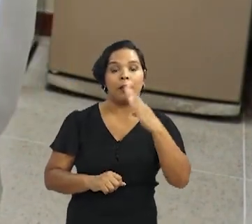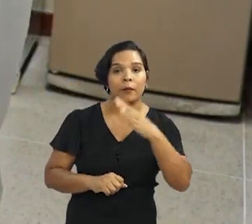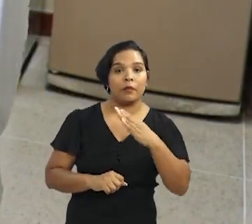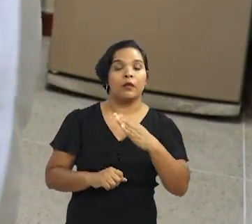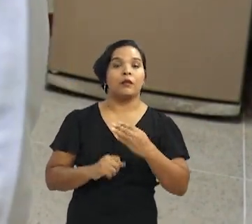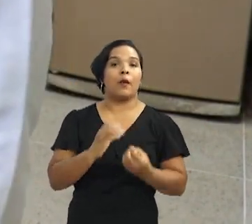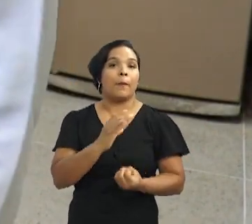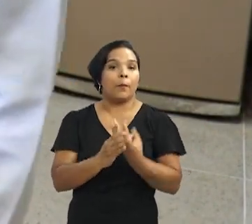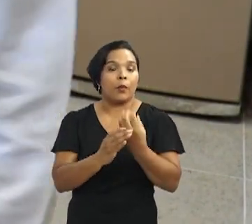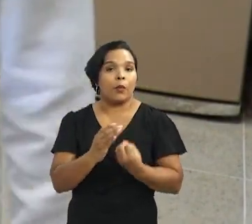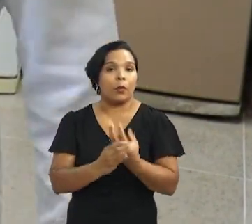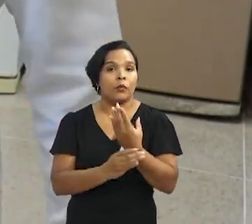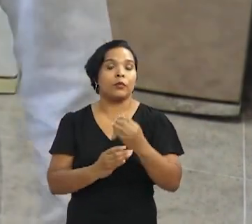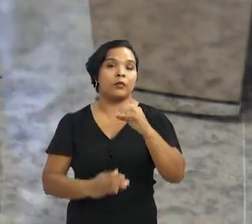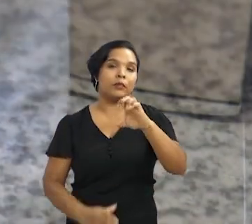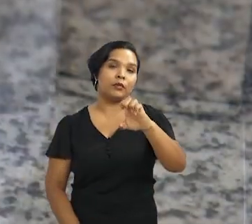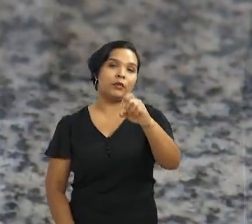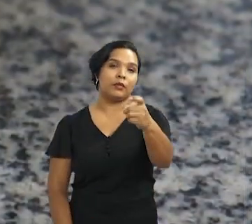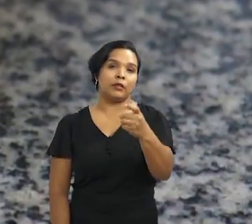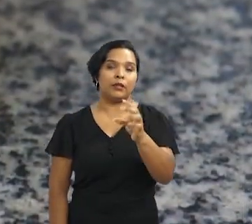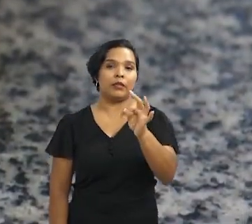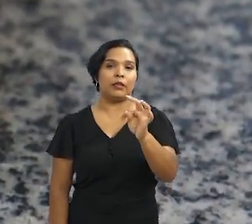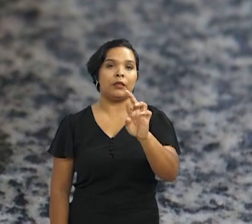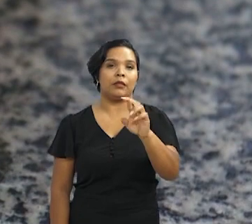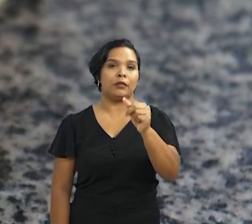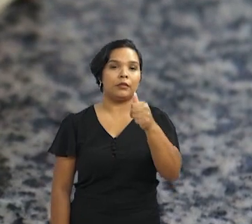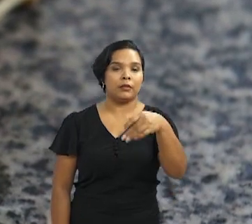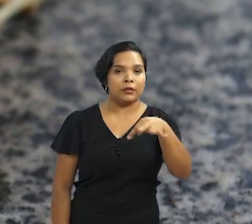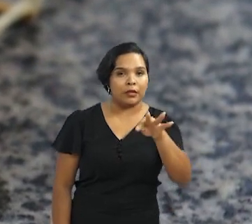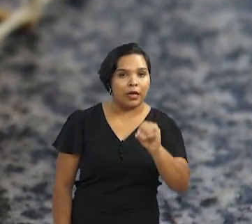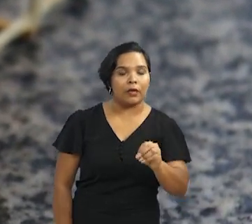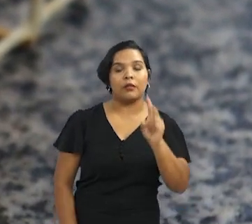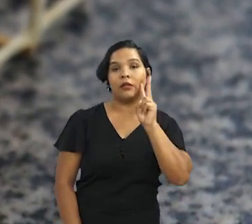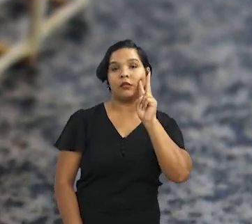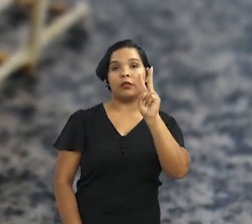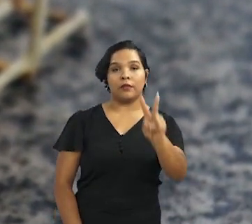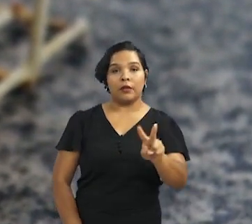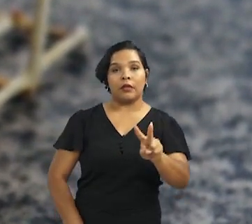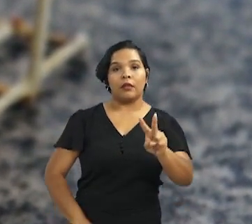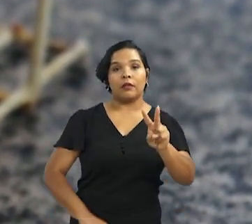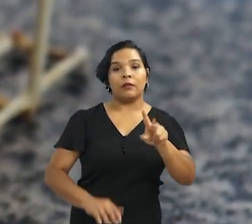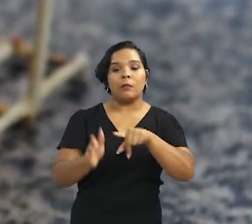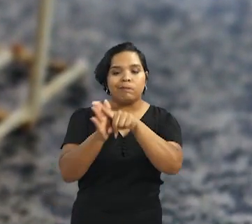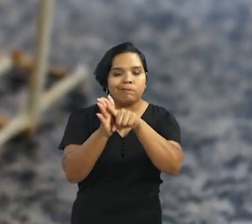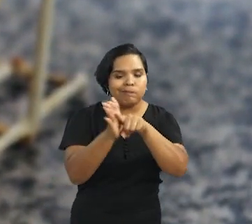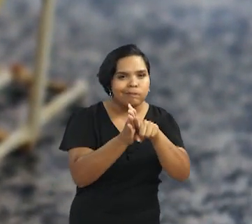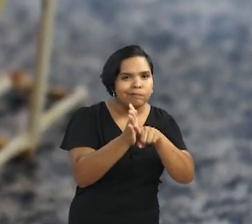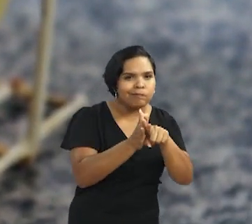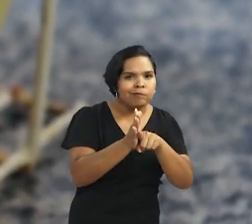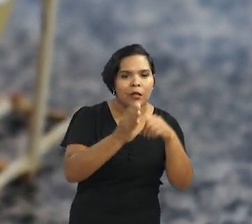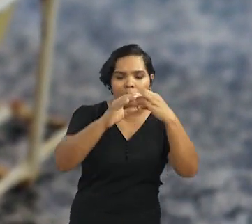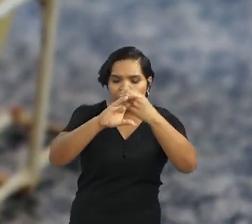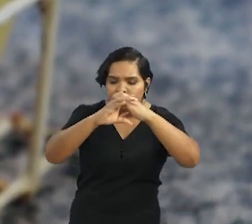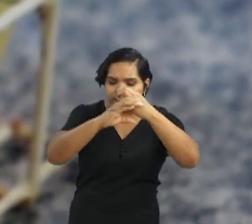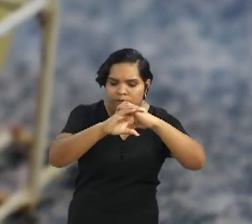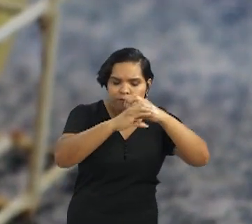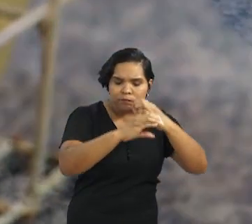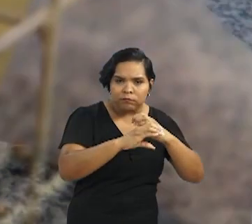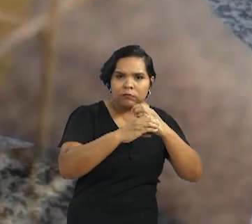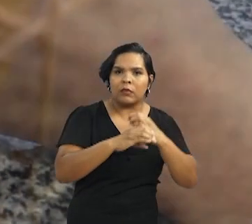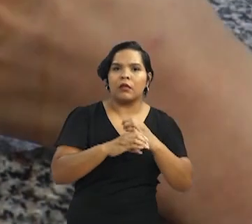amostras, geralmente produz extratos, né? Que é o que a gente vê aqui, e analisa esses